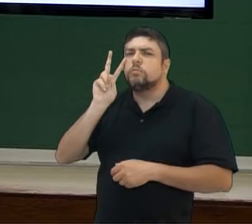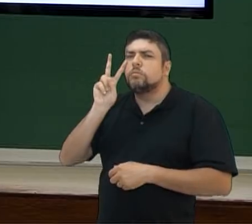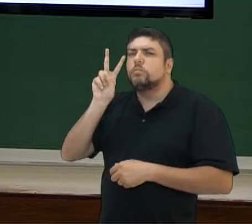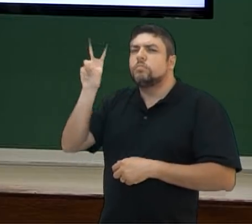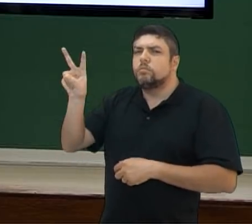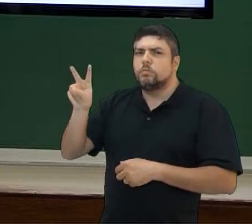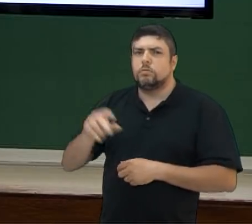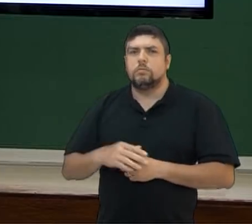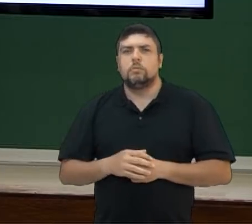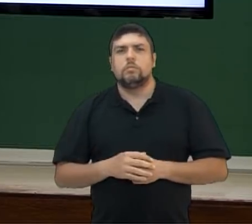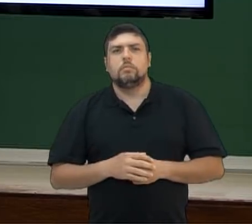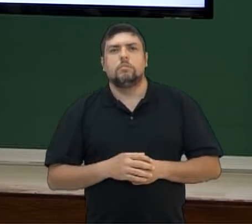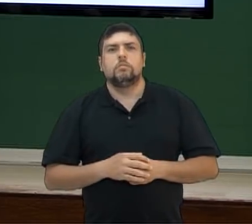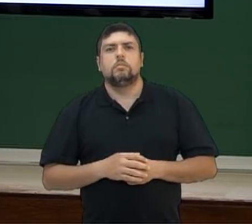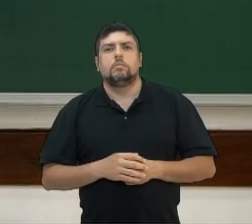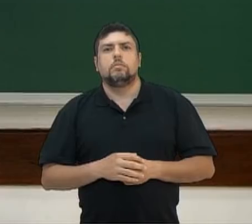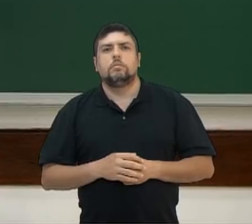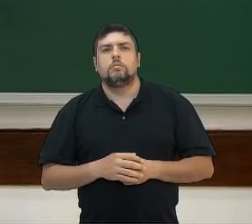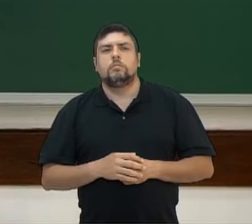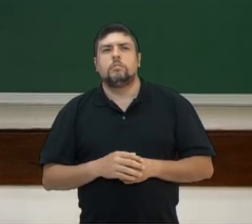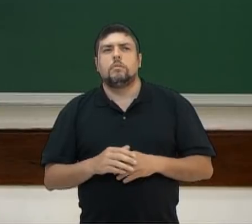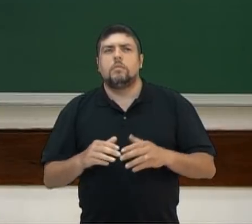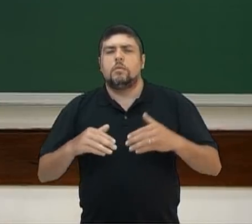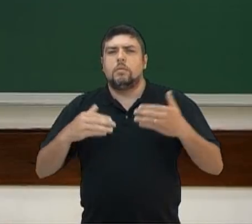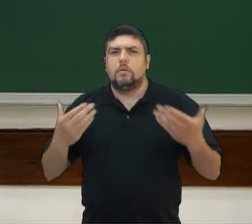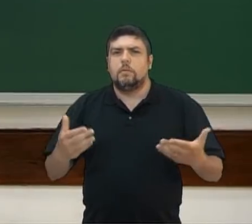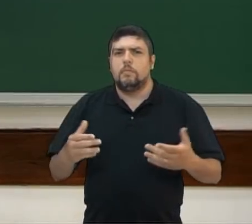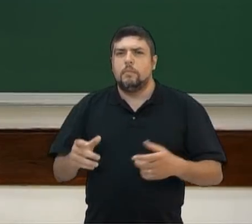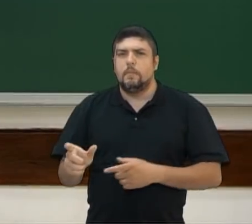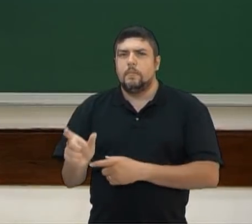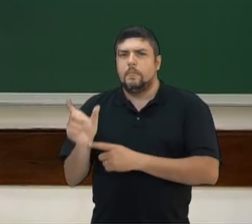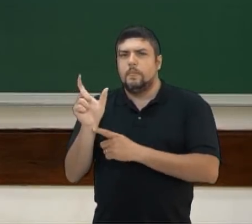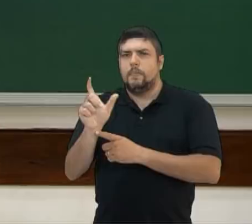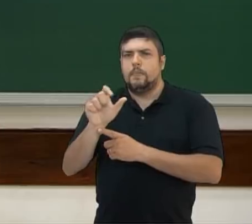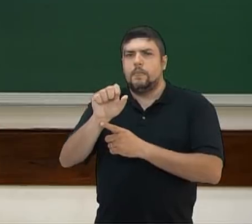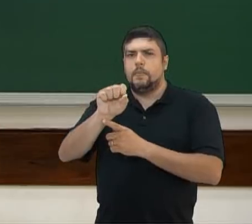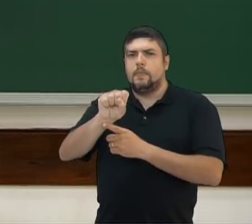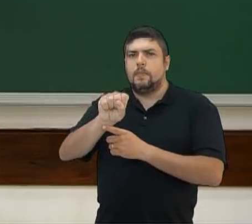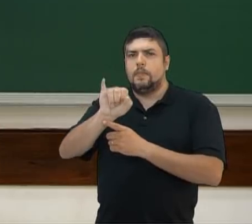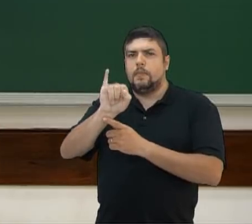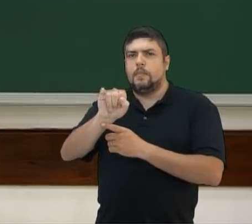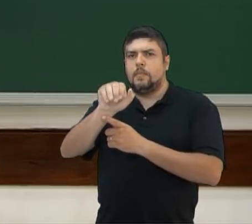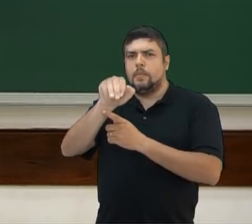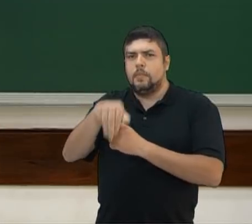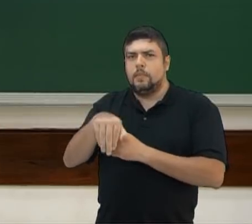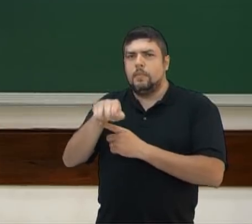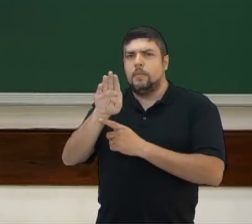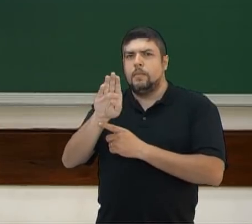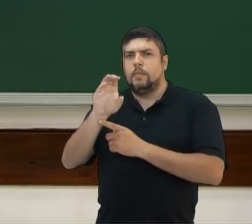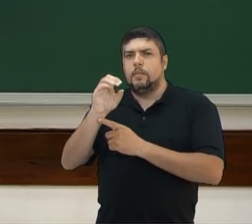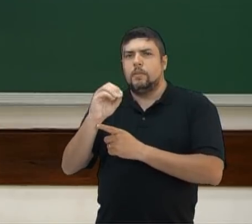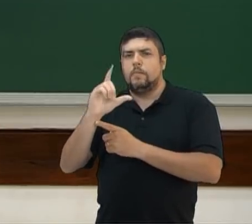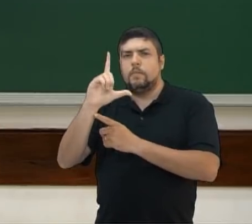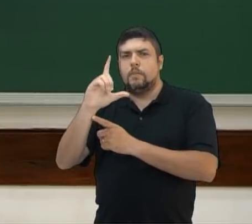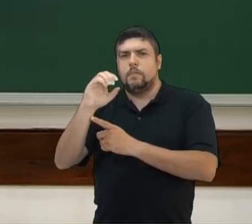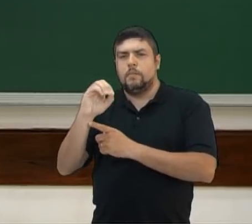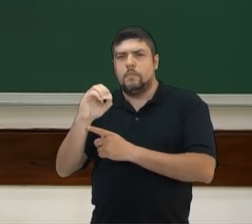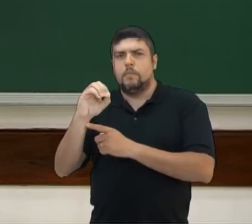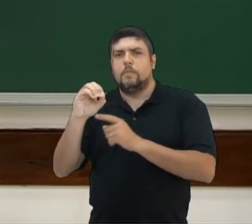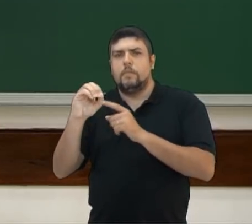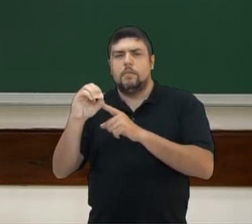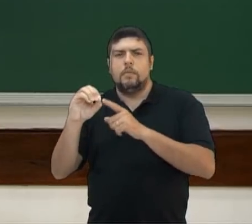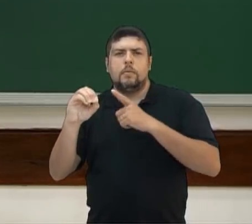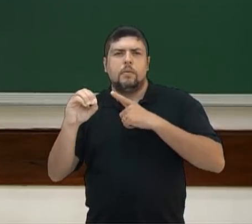convivência. Bem, a palavra símbolo vem do grego. A sua origem pode ser interpretada de